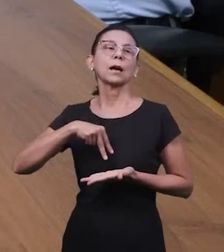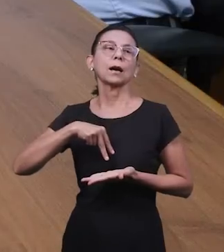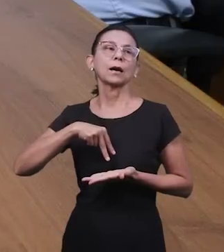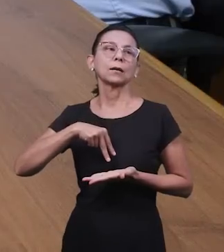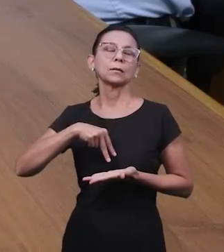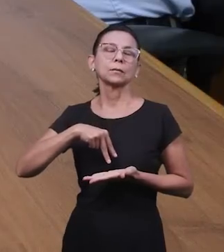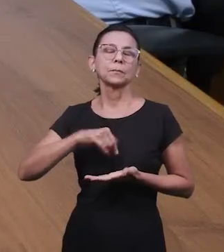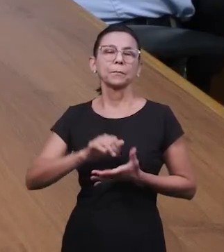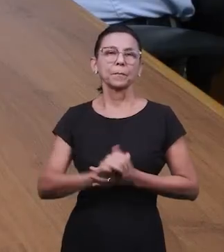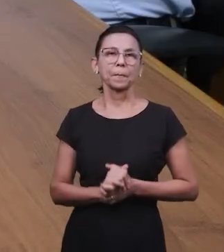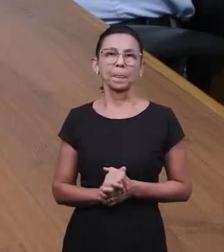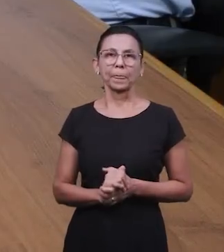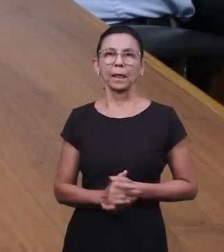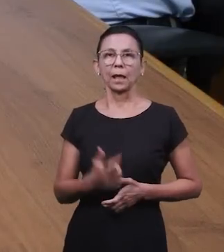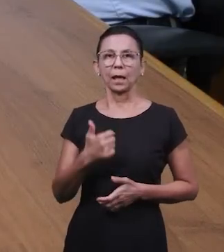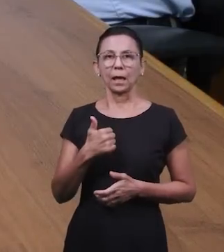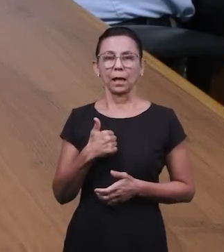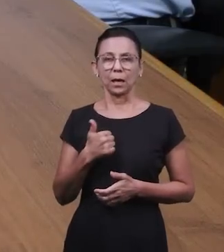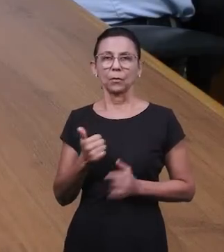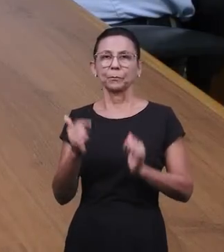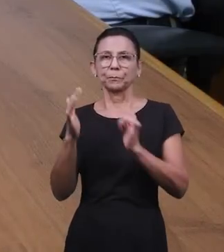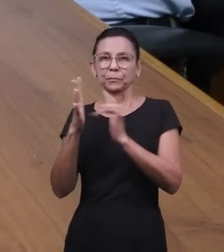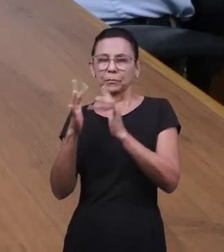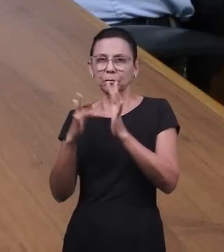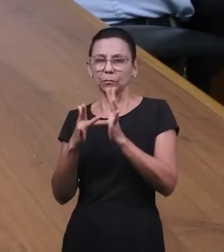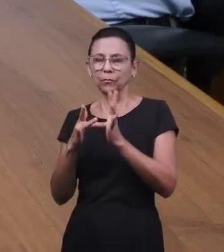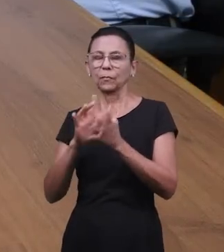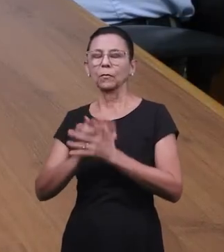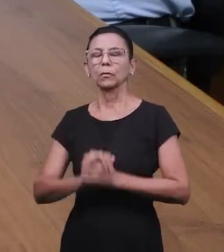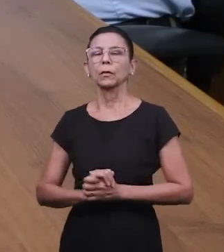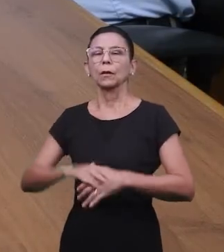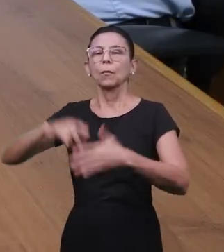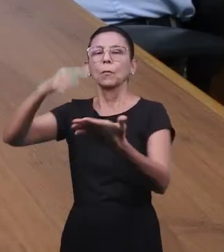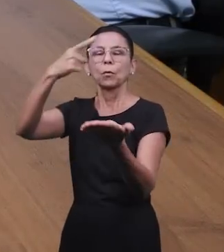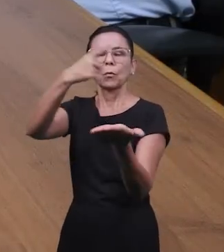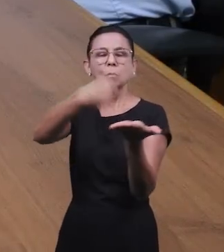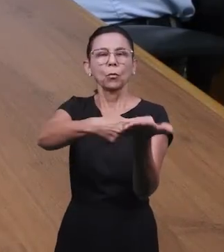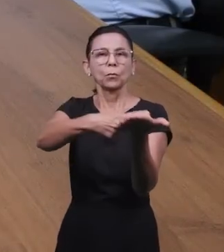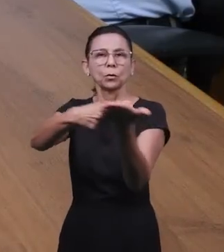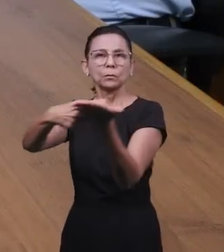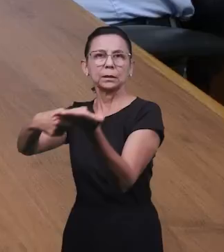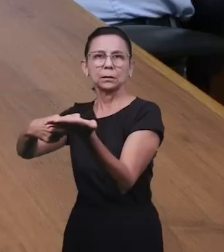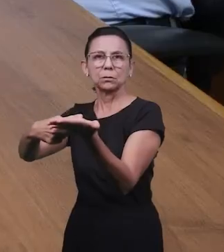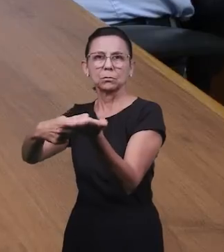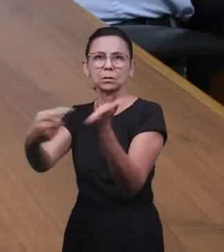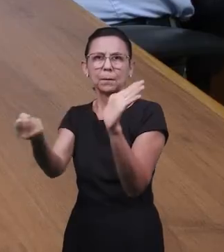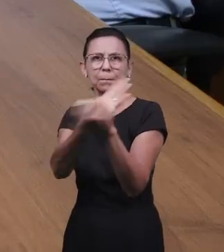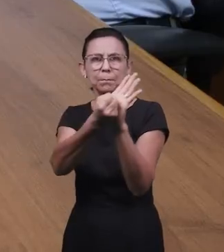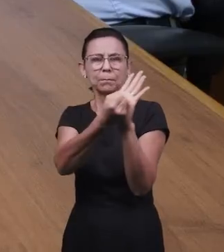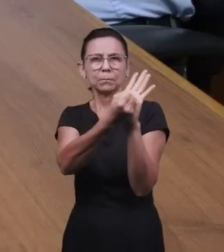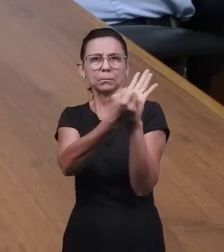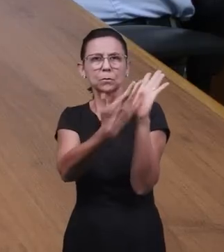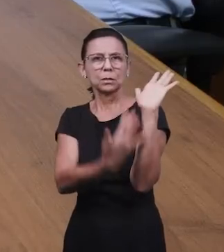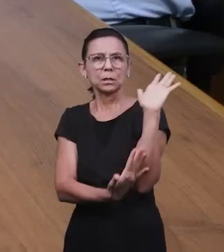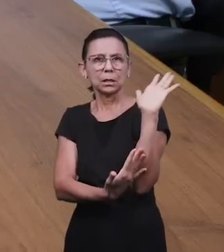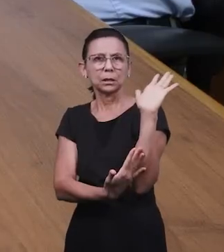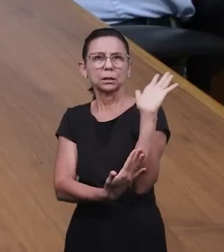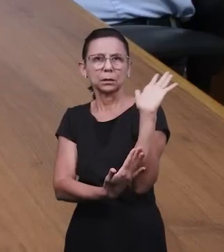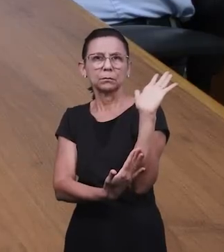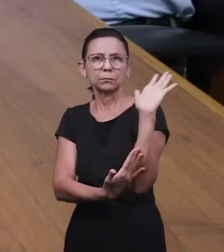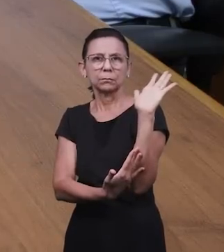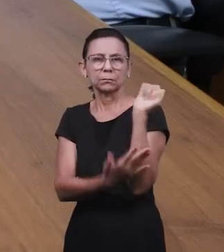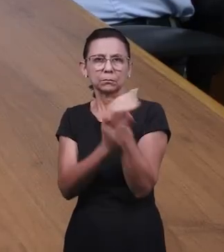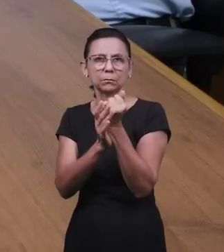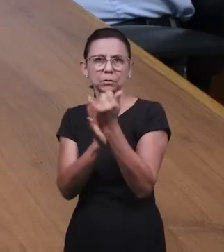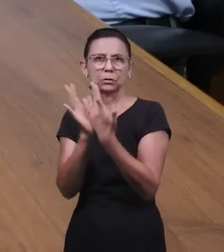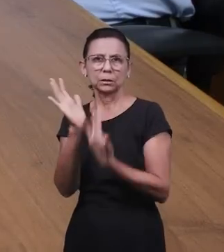nova aliança. E o pacto é um pacto de sangue. E essa comunhão, como nós vamos ver ao longo da conversa, a gente pode